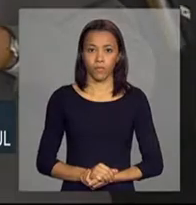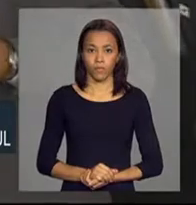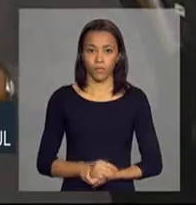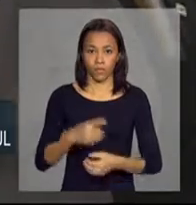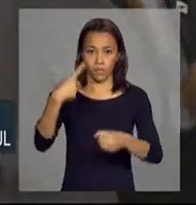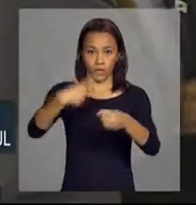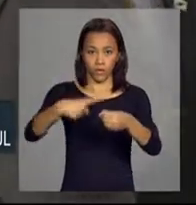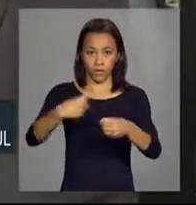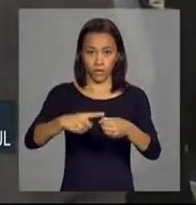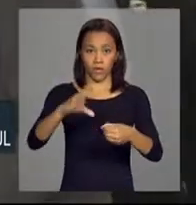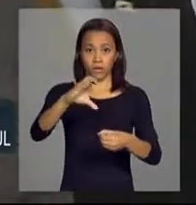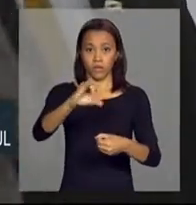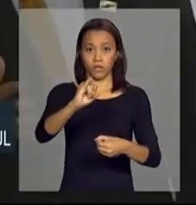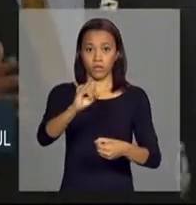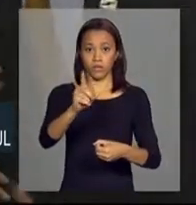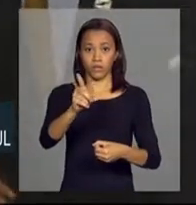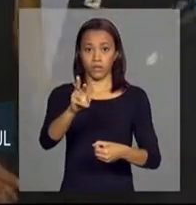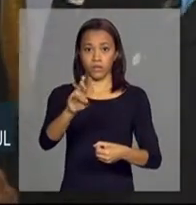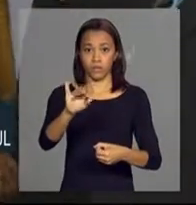Cidreira, prefeito Milton Bueno.